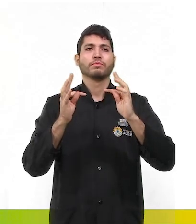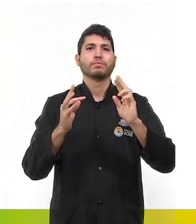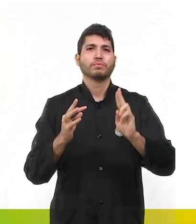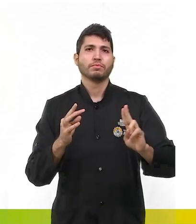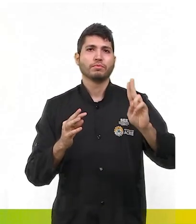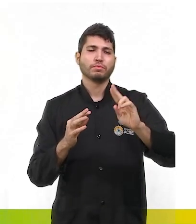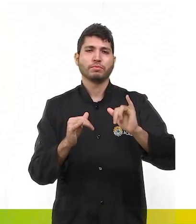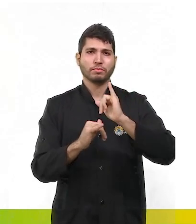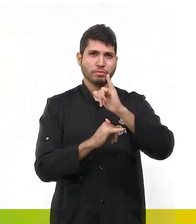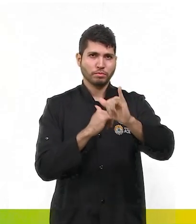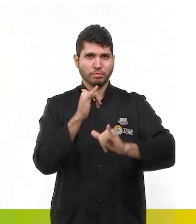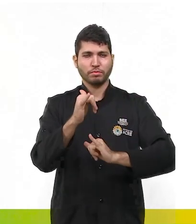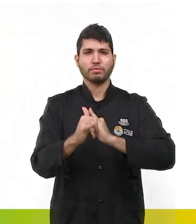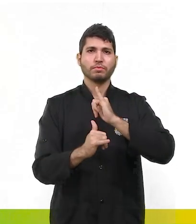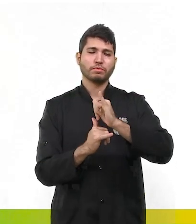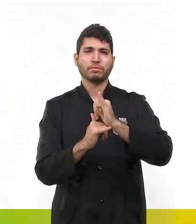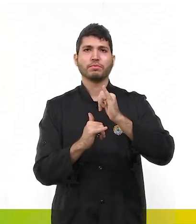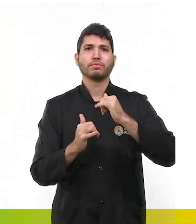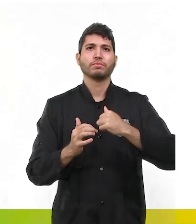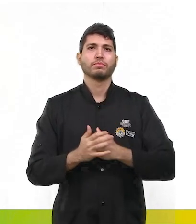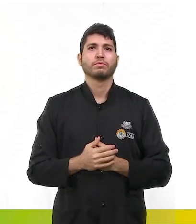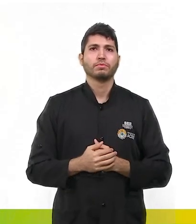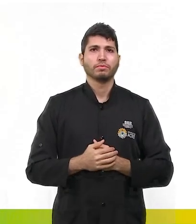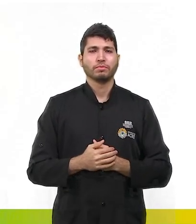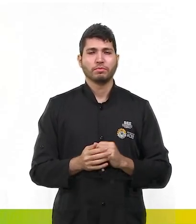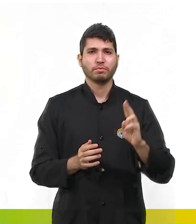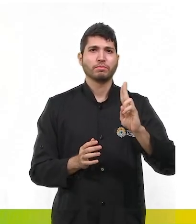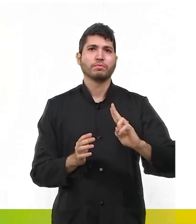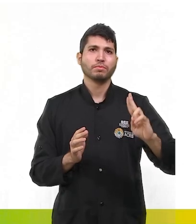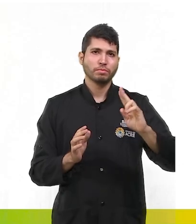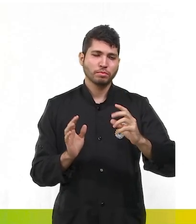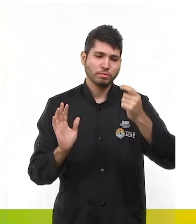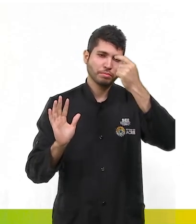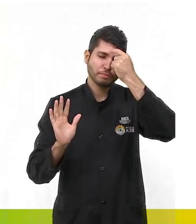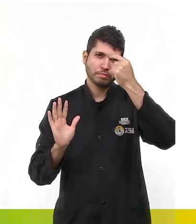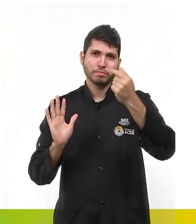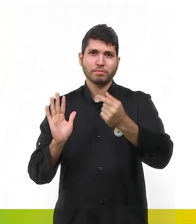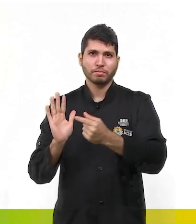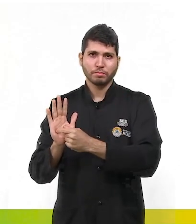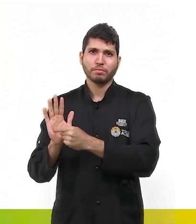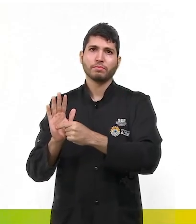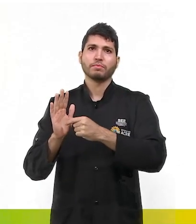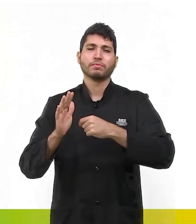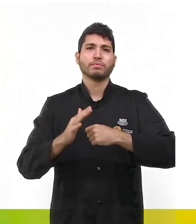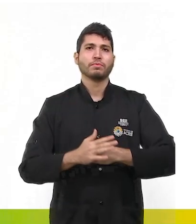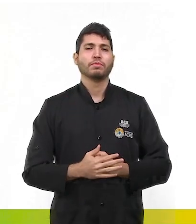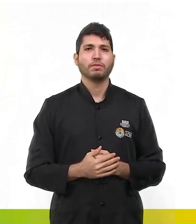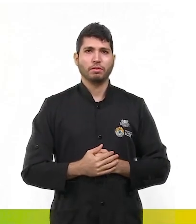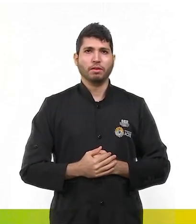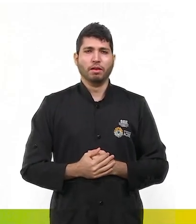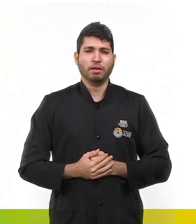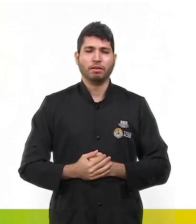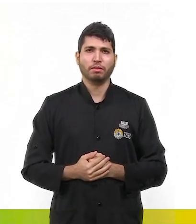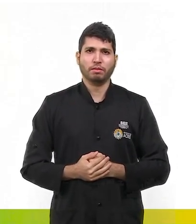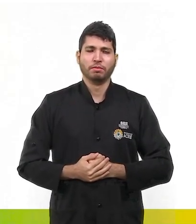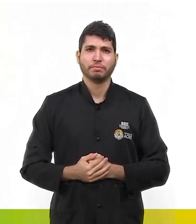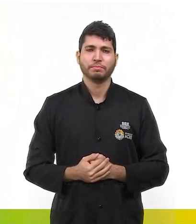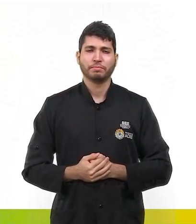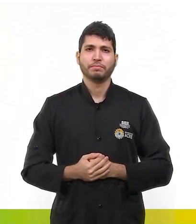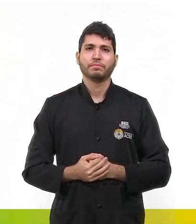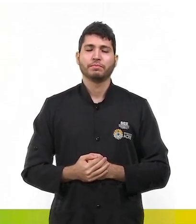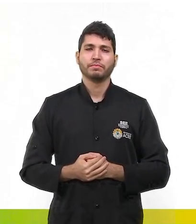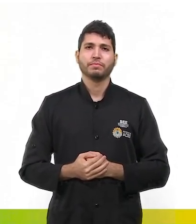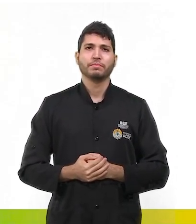Mais atualmente a gente tem o uso da inteligência artificial e o transporte rápido. E a gente também não